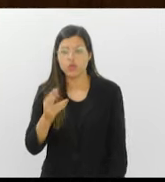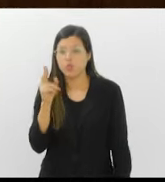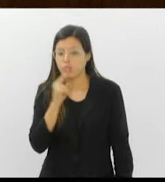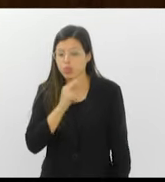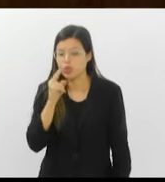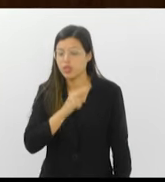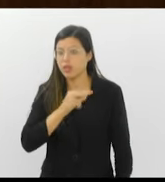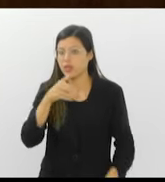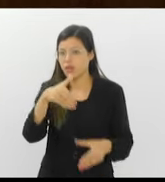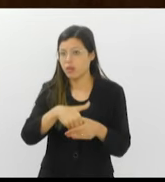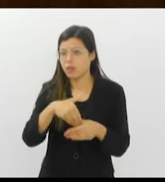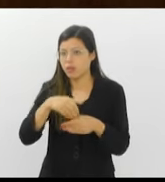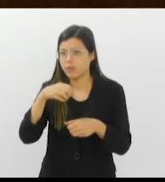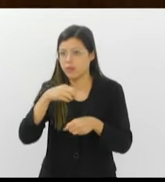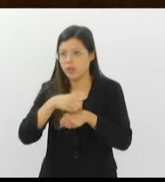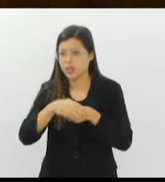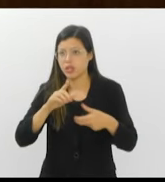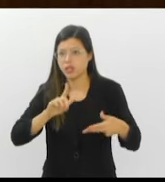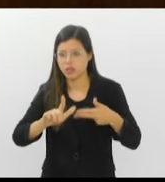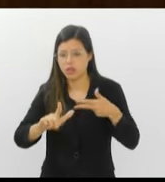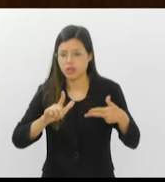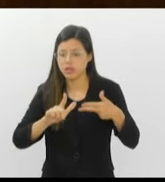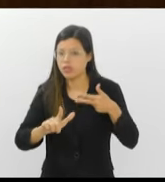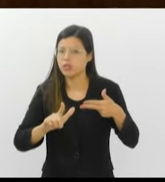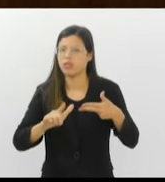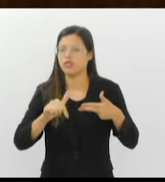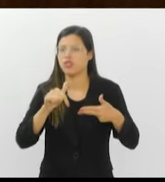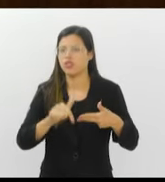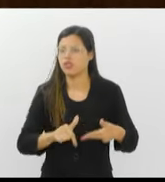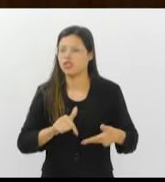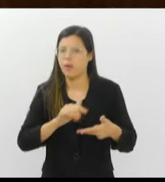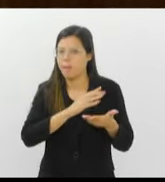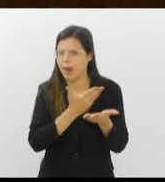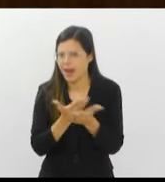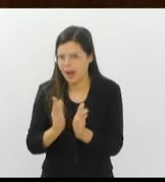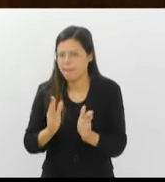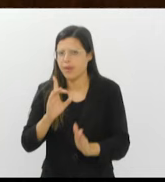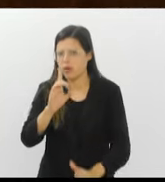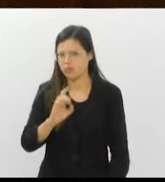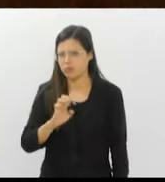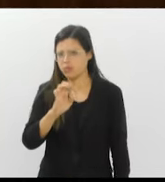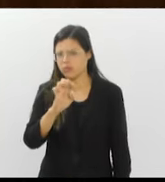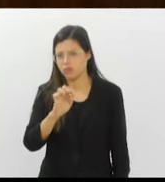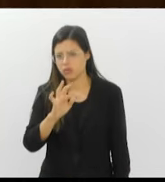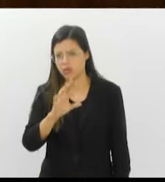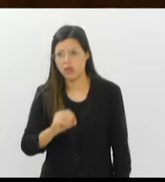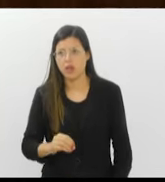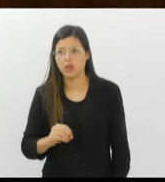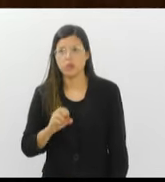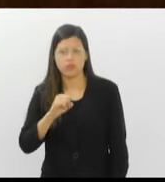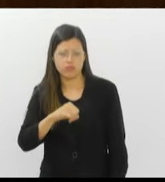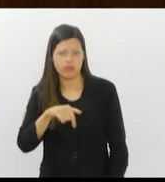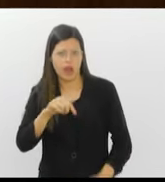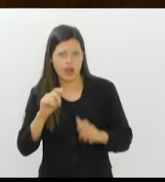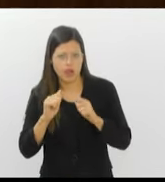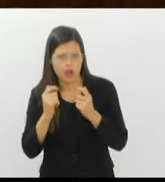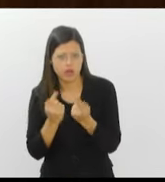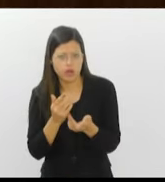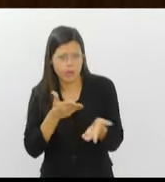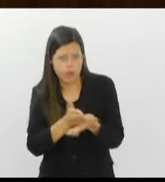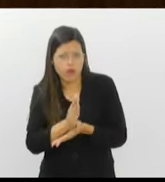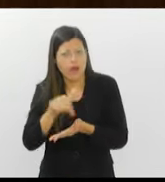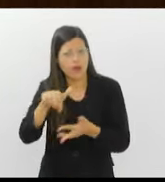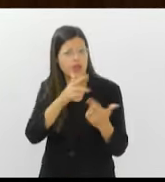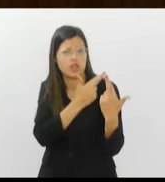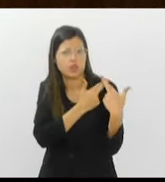legislativa para a extinção do Detro. A casa aprovando a extinção do Detro, nós vamos jogar a responsabilidade para o governador. Aí nós